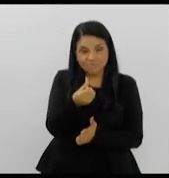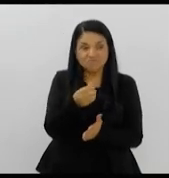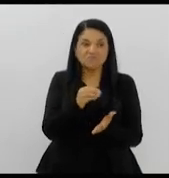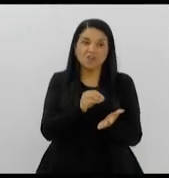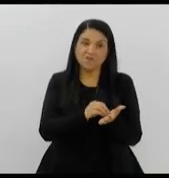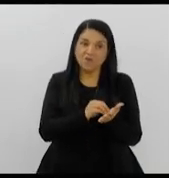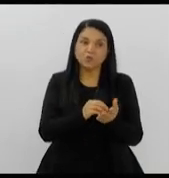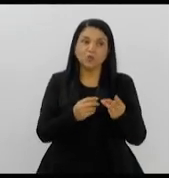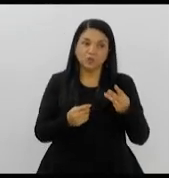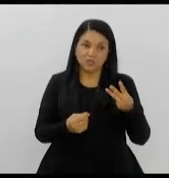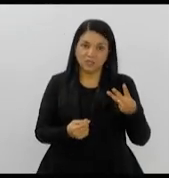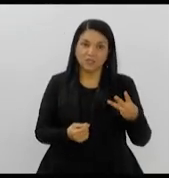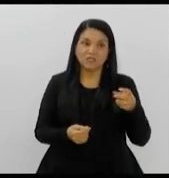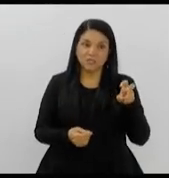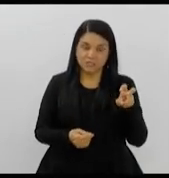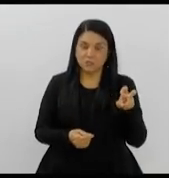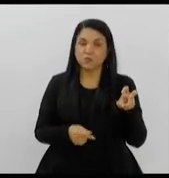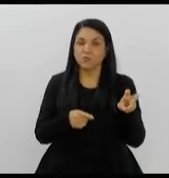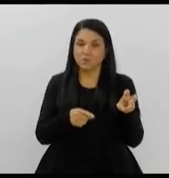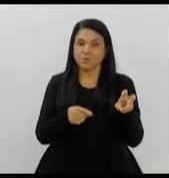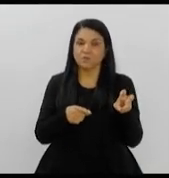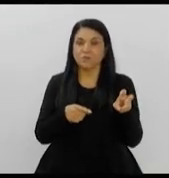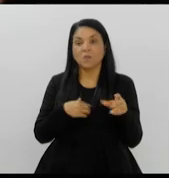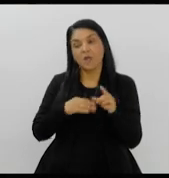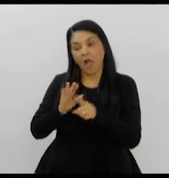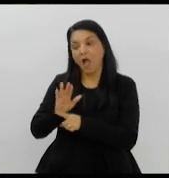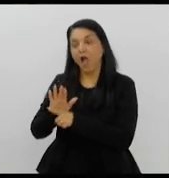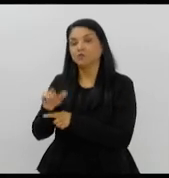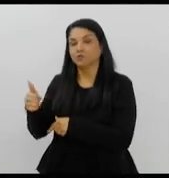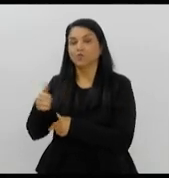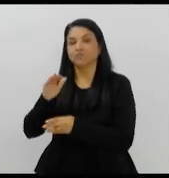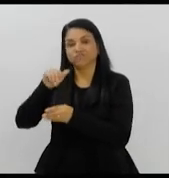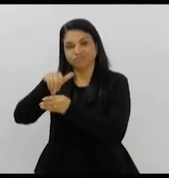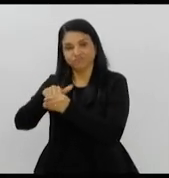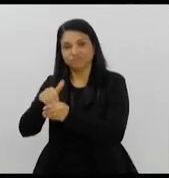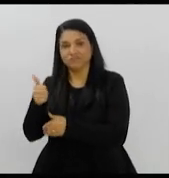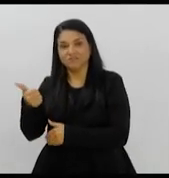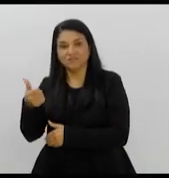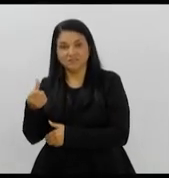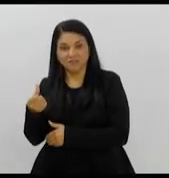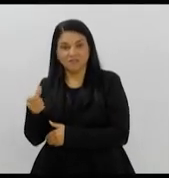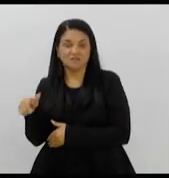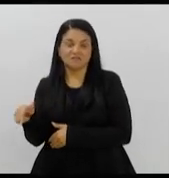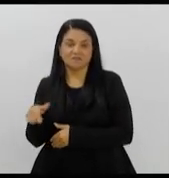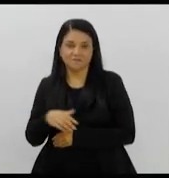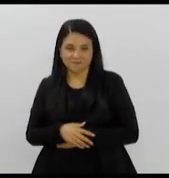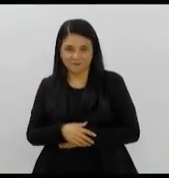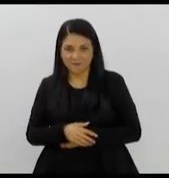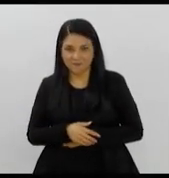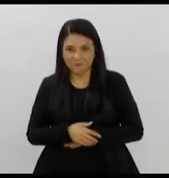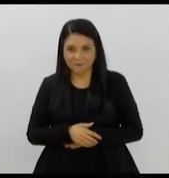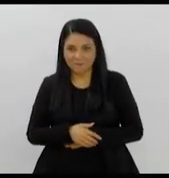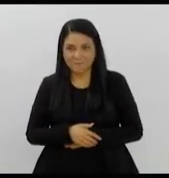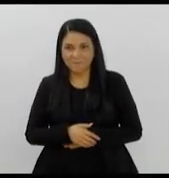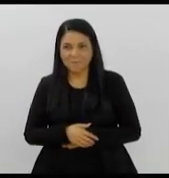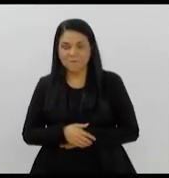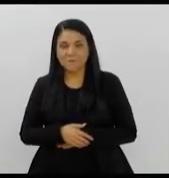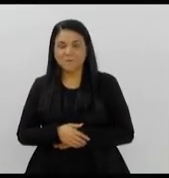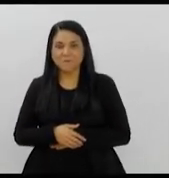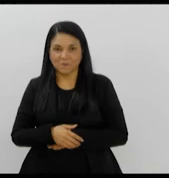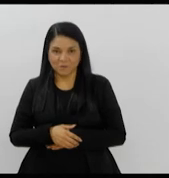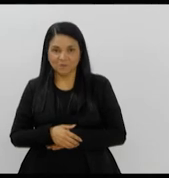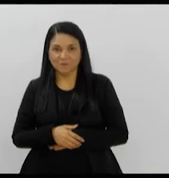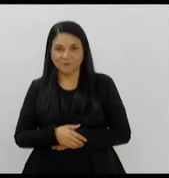mas ajudaram a eleger esses 16, porque contribuíram para a legenda. A eleição de vereador tem